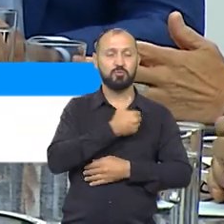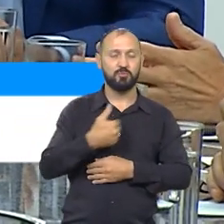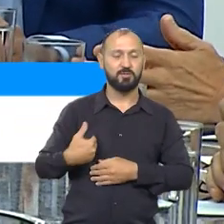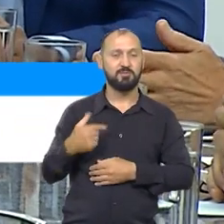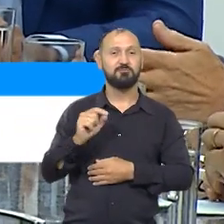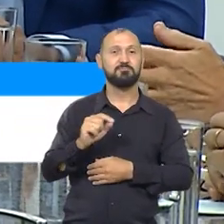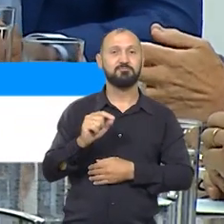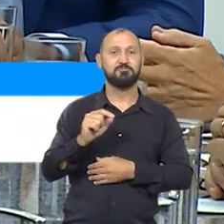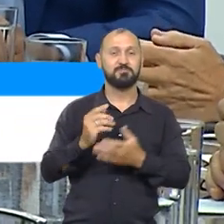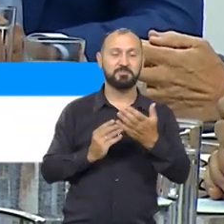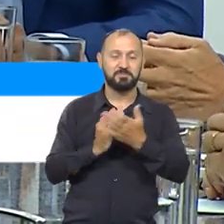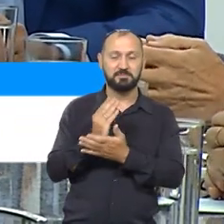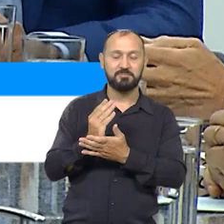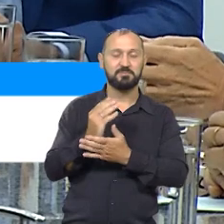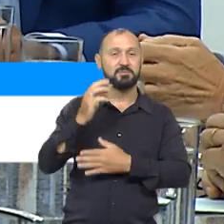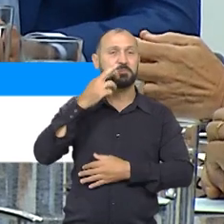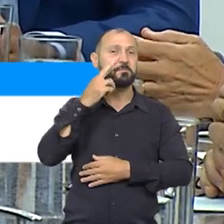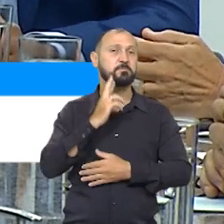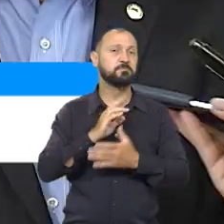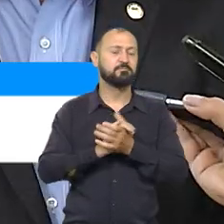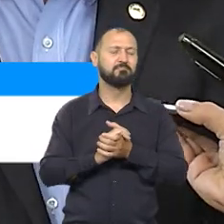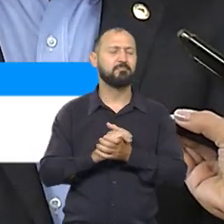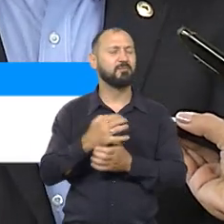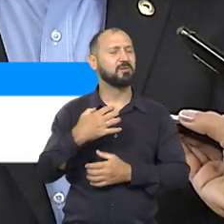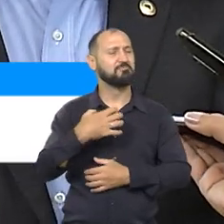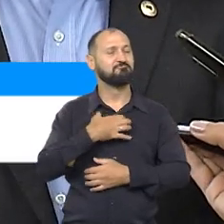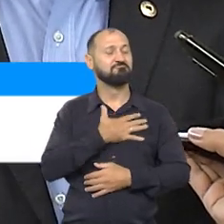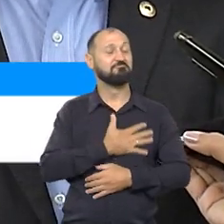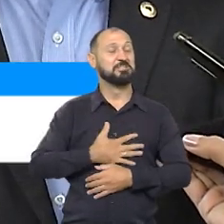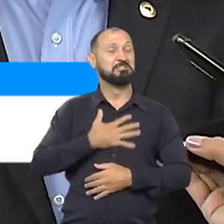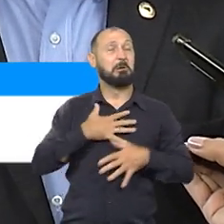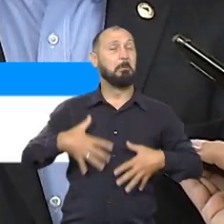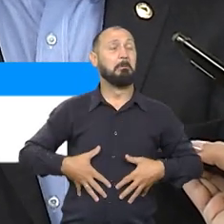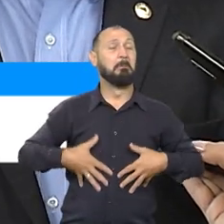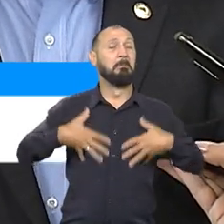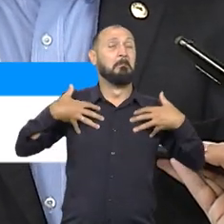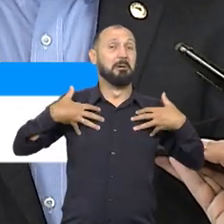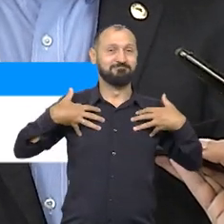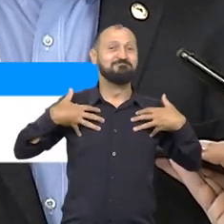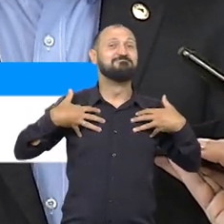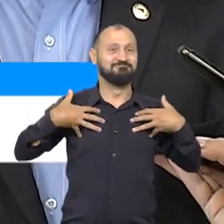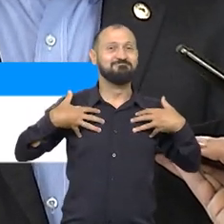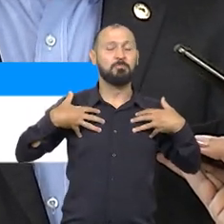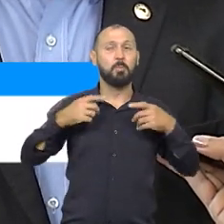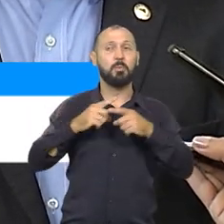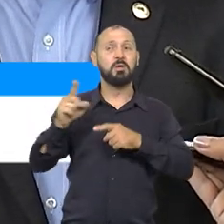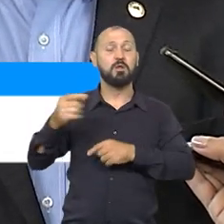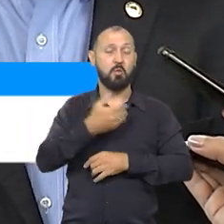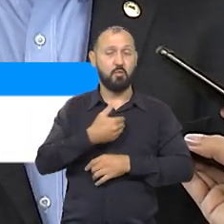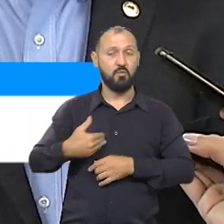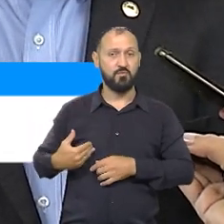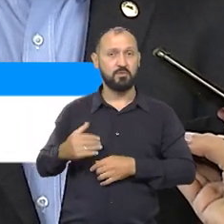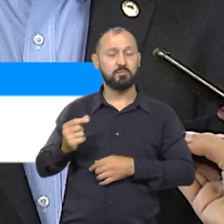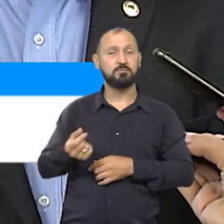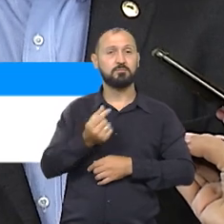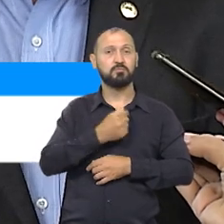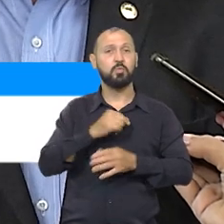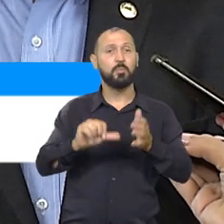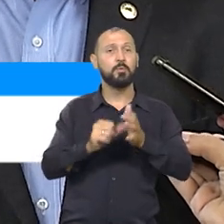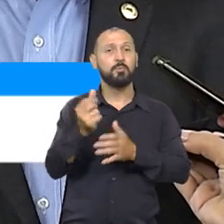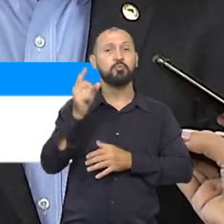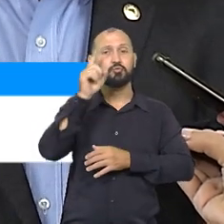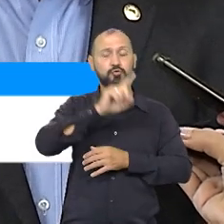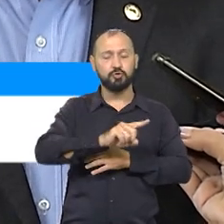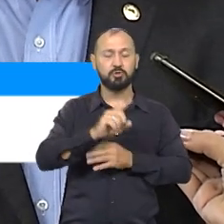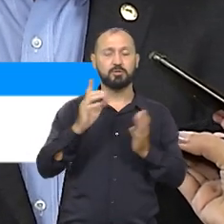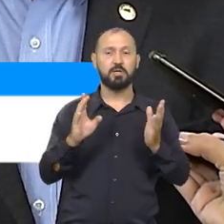governador eleito Eduardo Ridel uma satisfação para nossa casa e em orgulho Governador eleito no